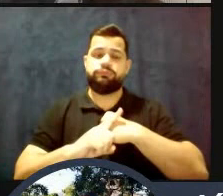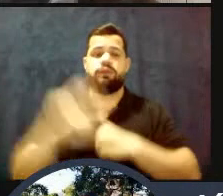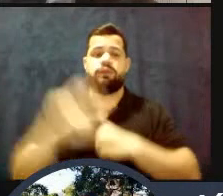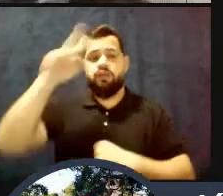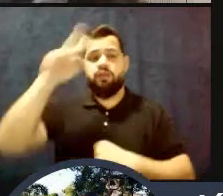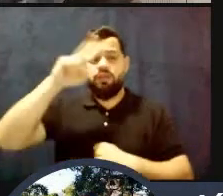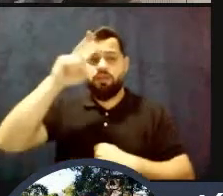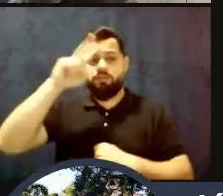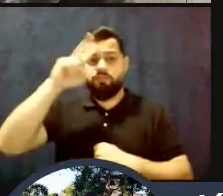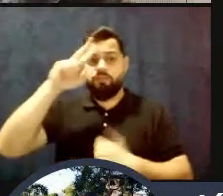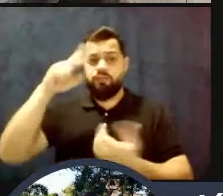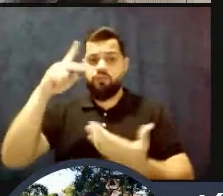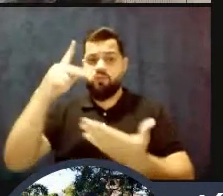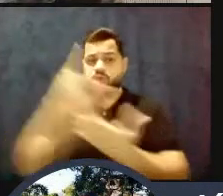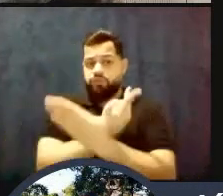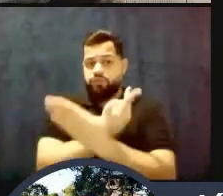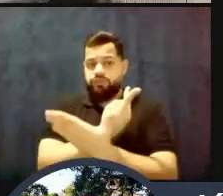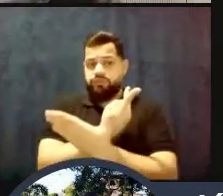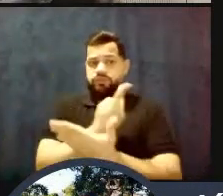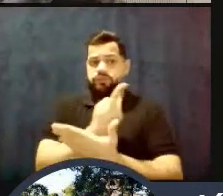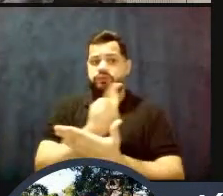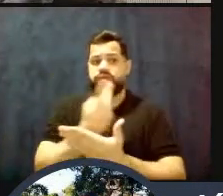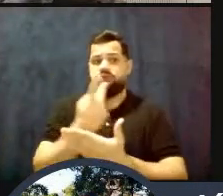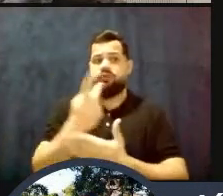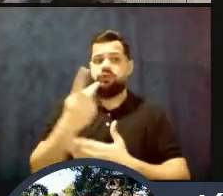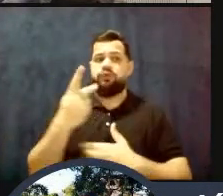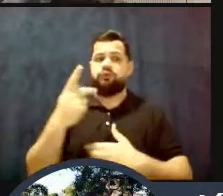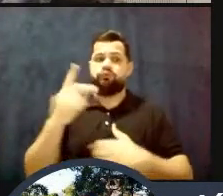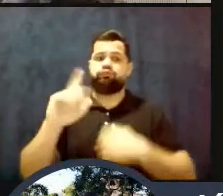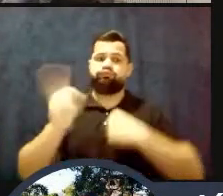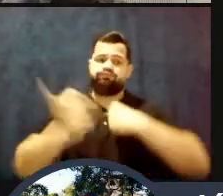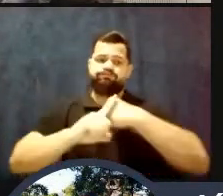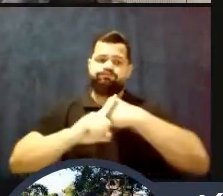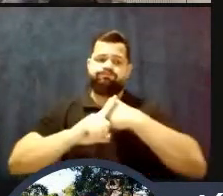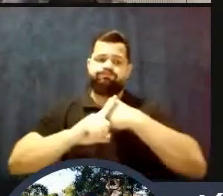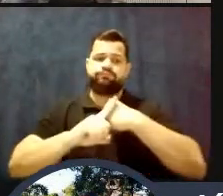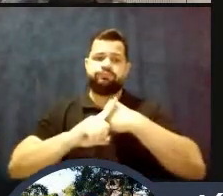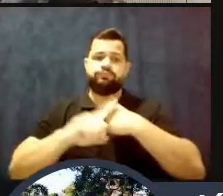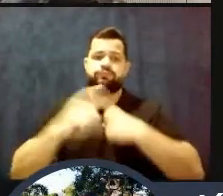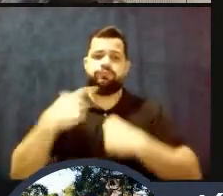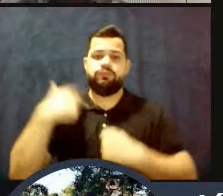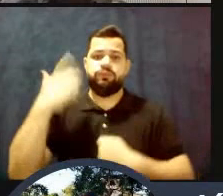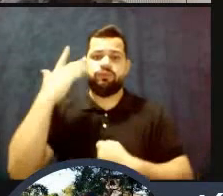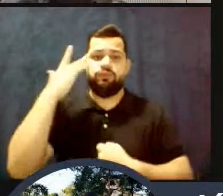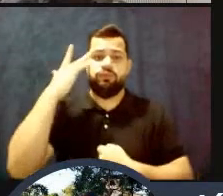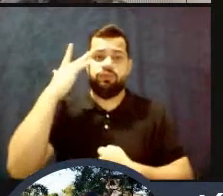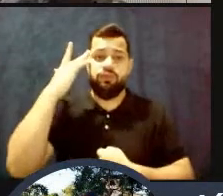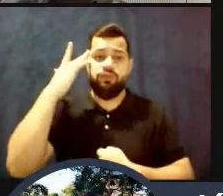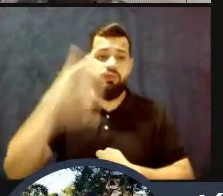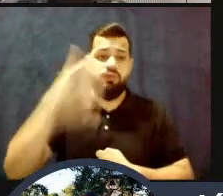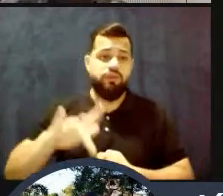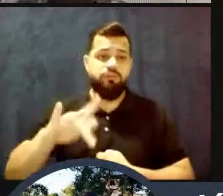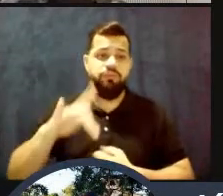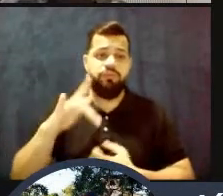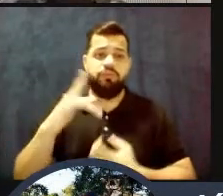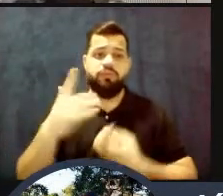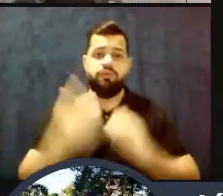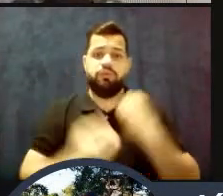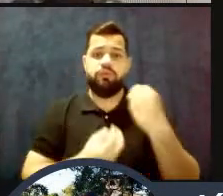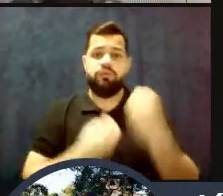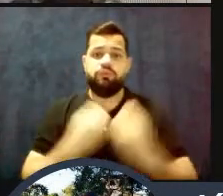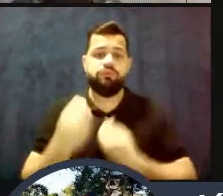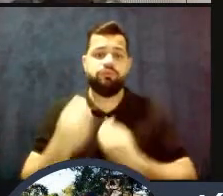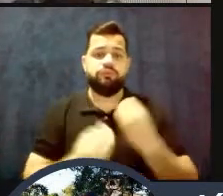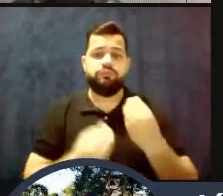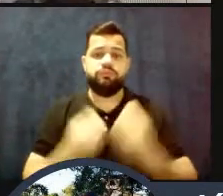Covid-19, eu tenho que ser franco com vocês e dizer que eu, sinceramente, não sabia nem onde que eu entregava o meu atestado. Foi a primeira vez que eu